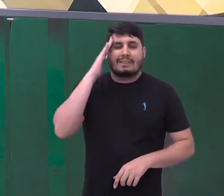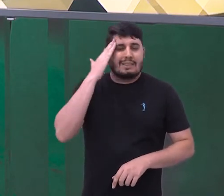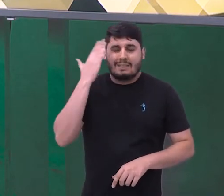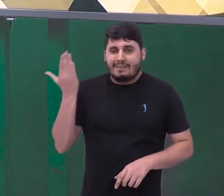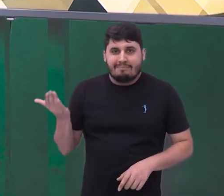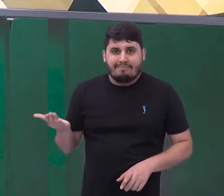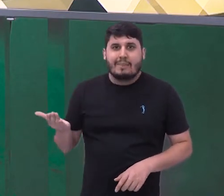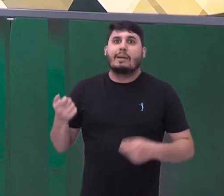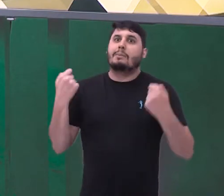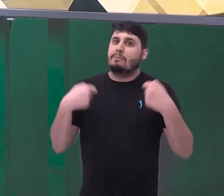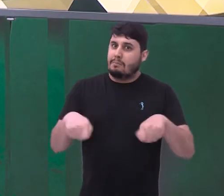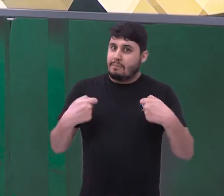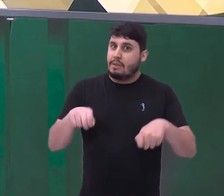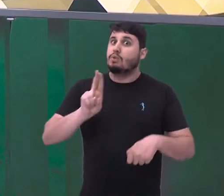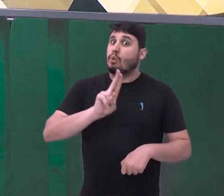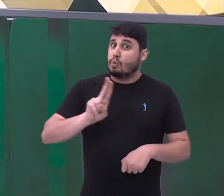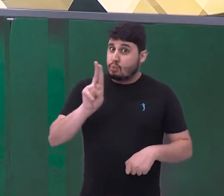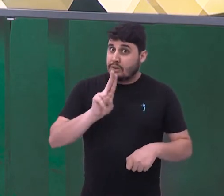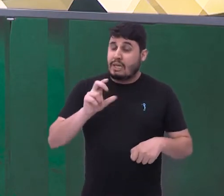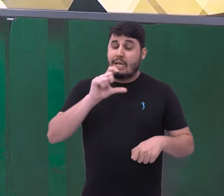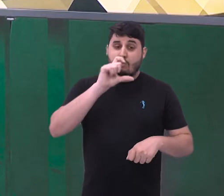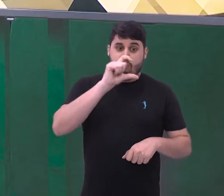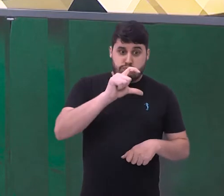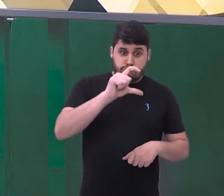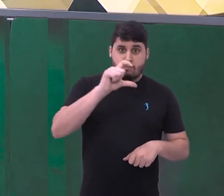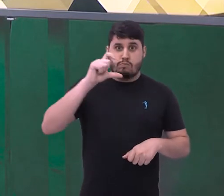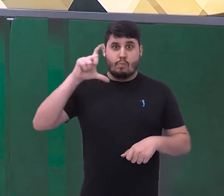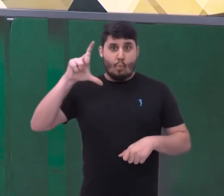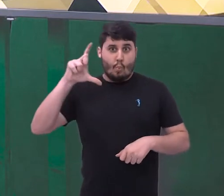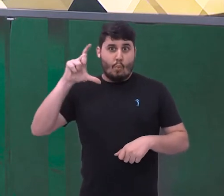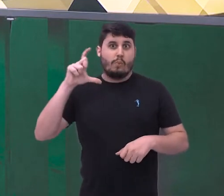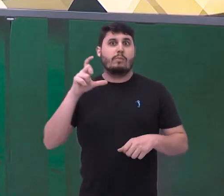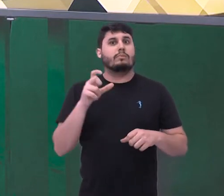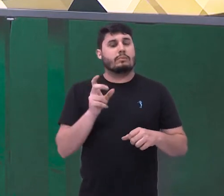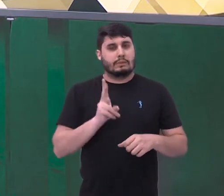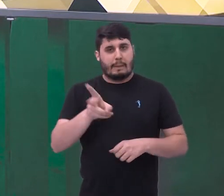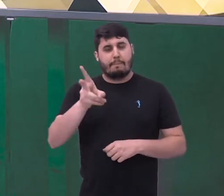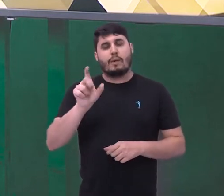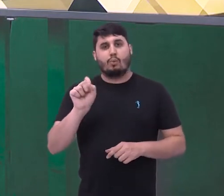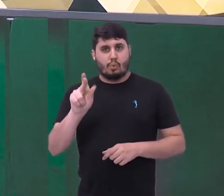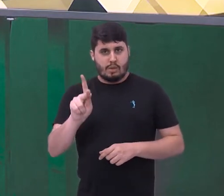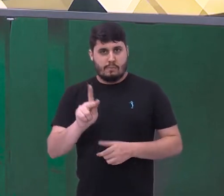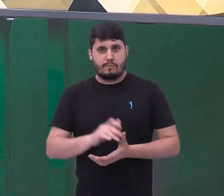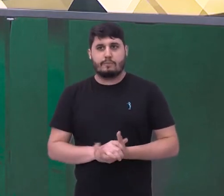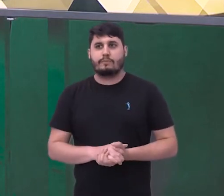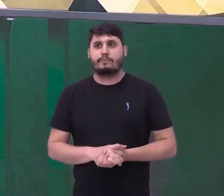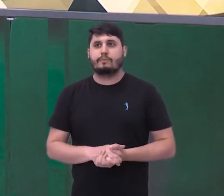forma, diferenciando a letra maiúscula sempre que for usá-la. Ok?